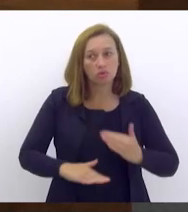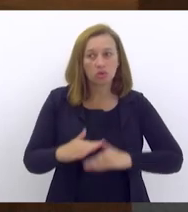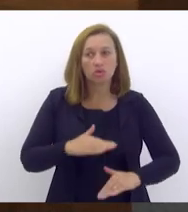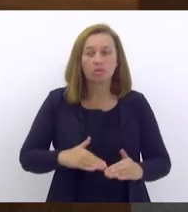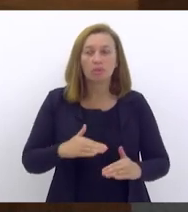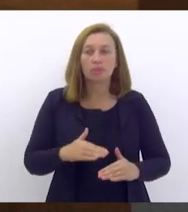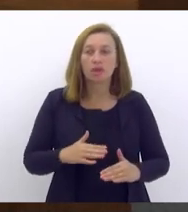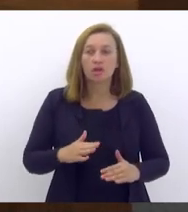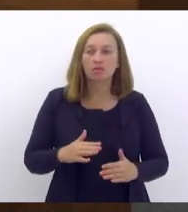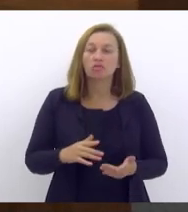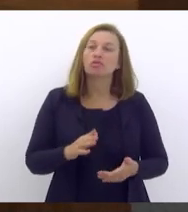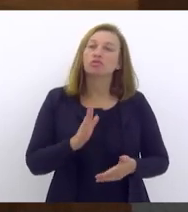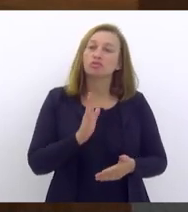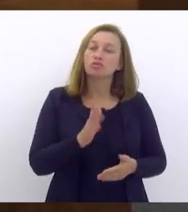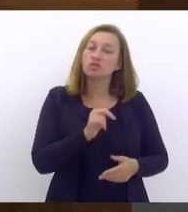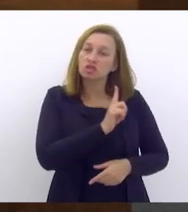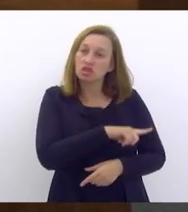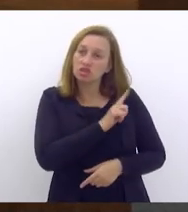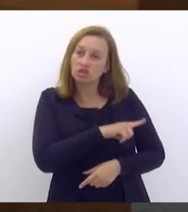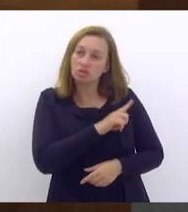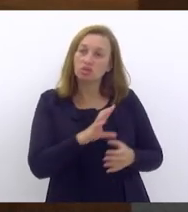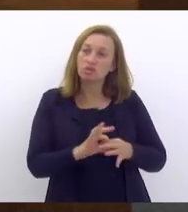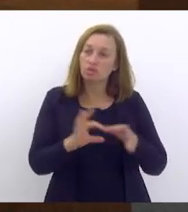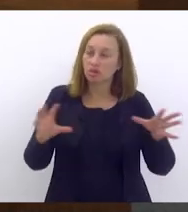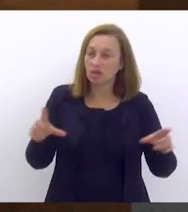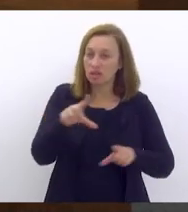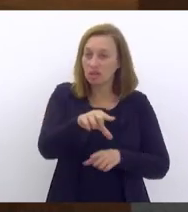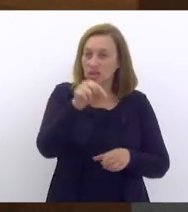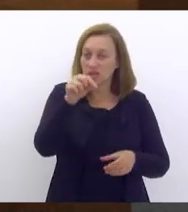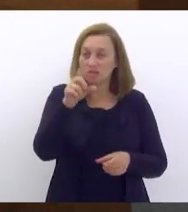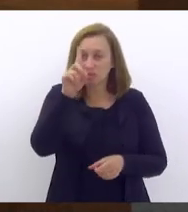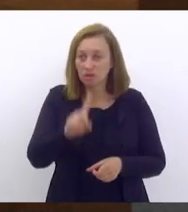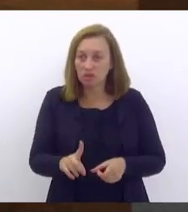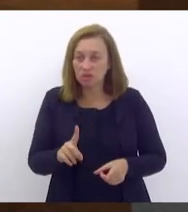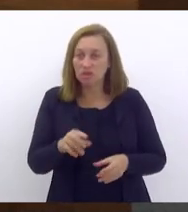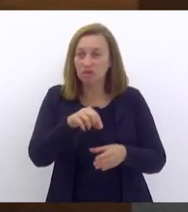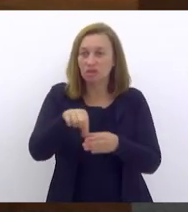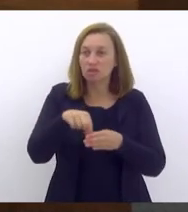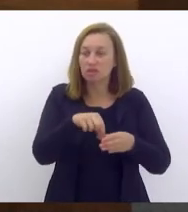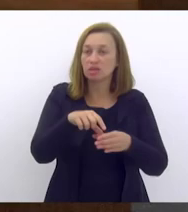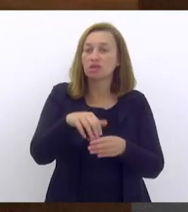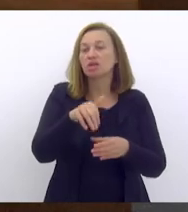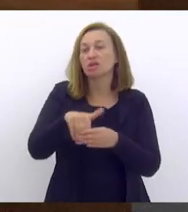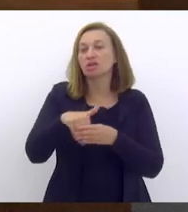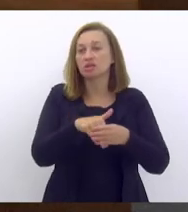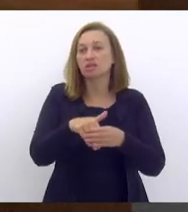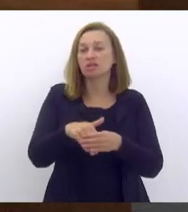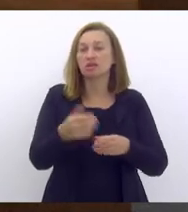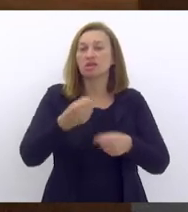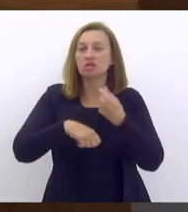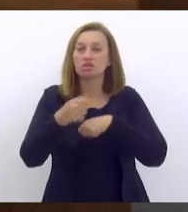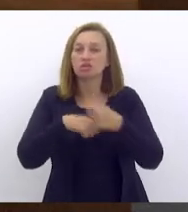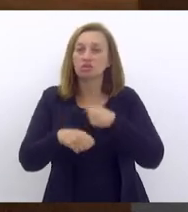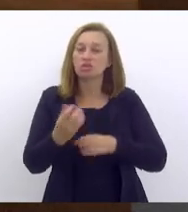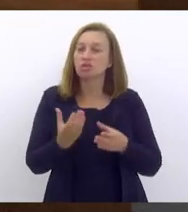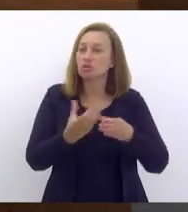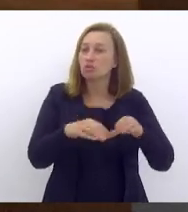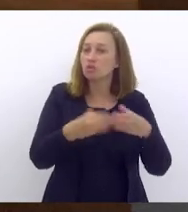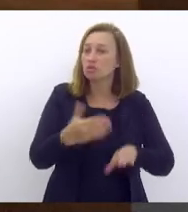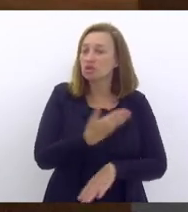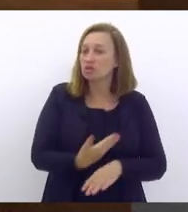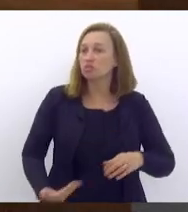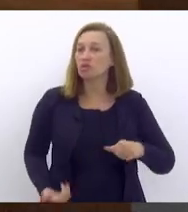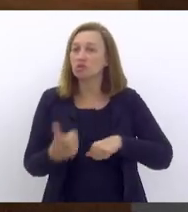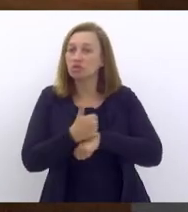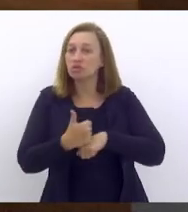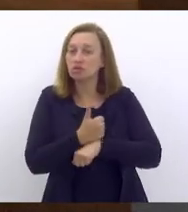na ponta, onde a gente tem gestão democrática e eleição para diretor, quanto nas direções administrativas, que são profissionais concursados, que têm que